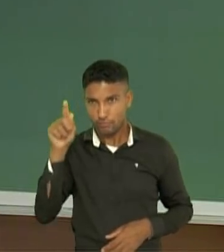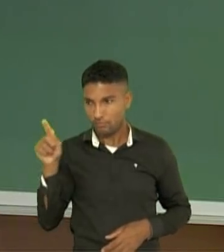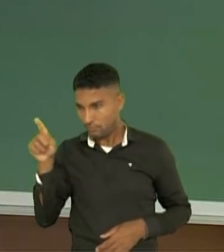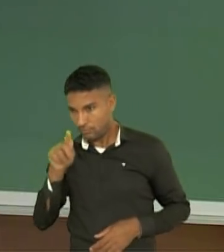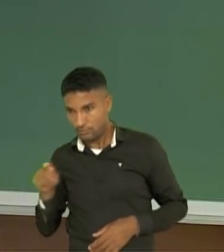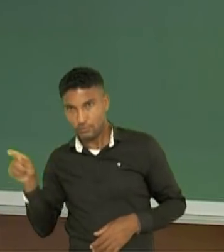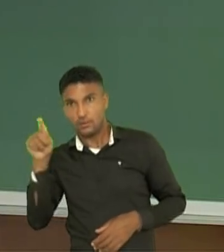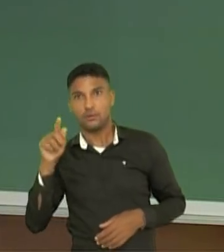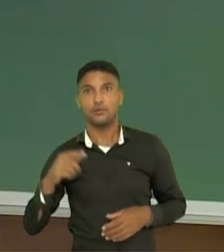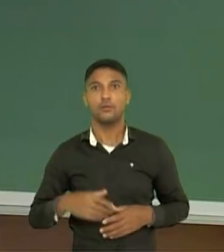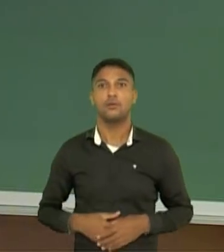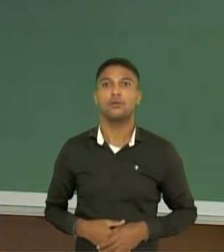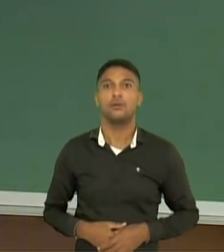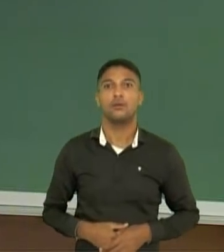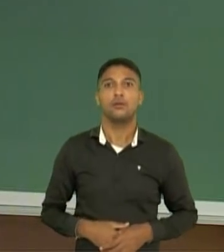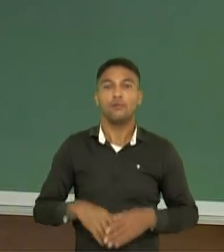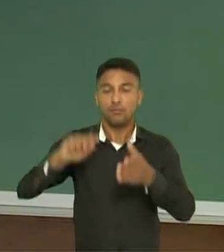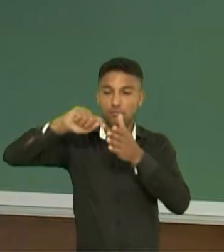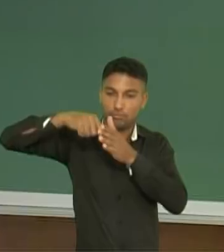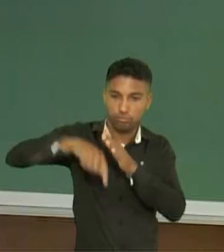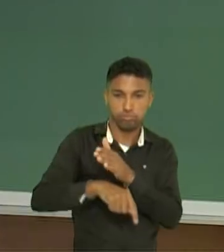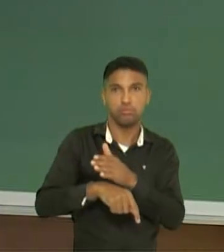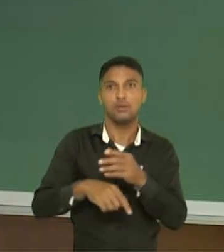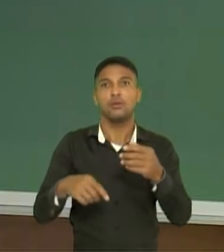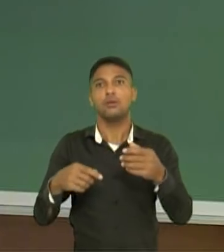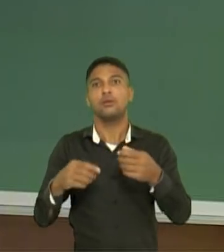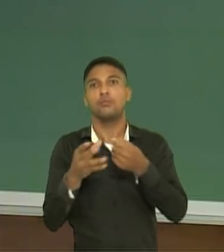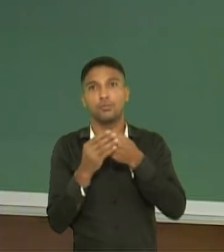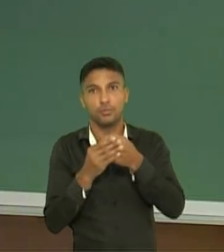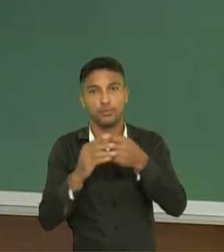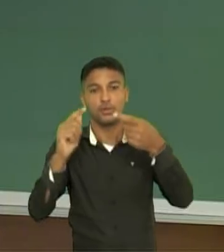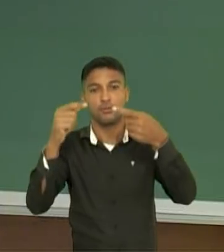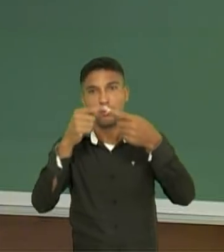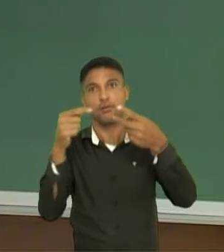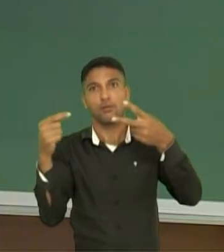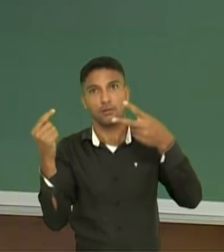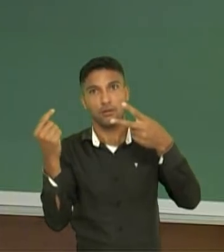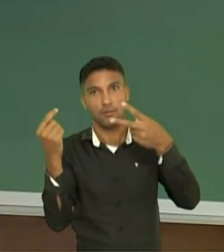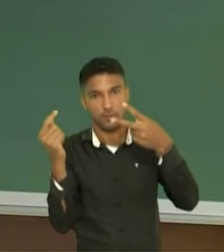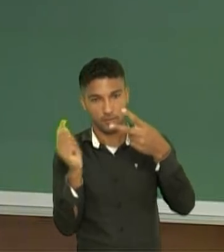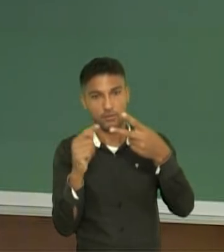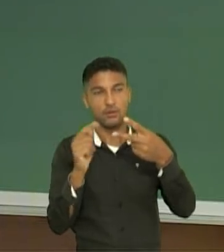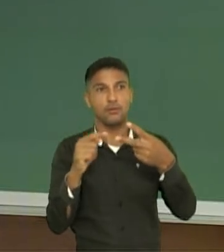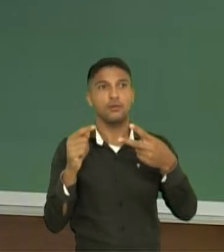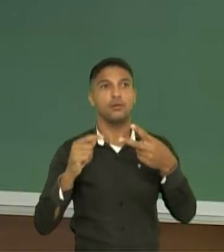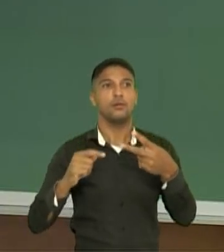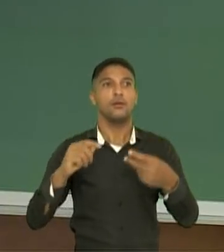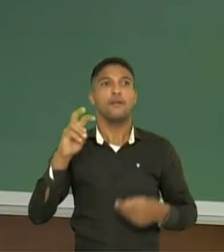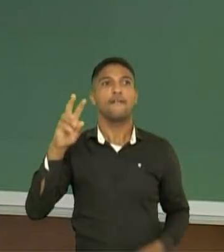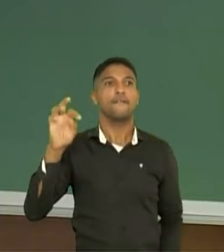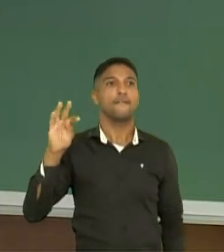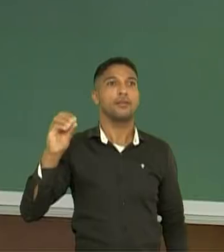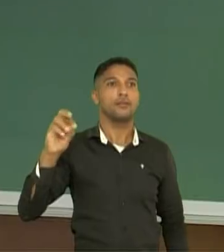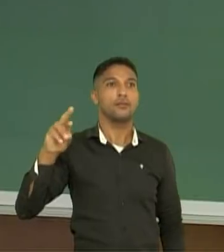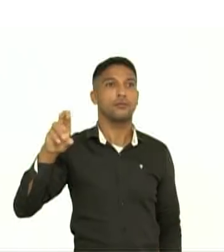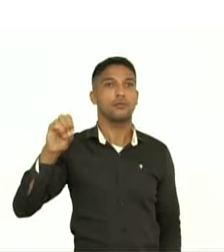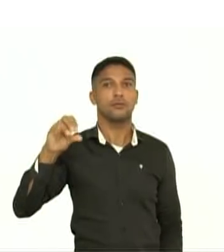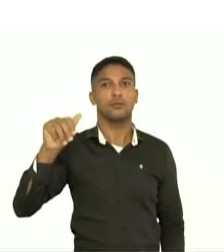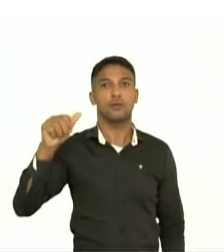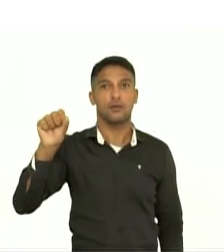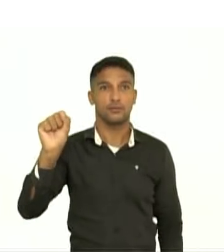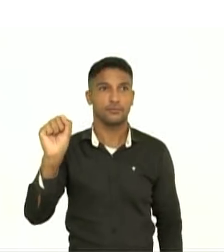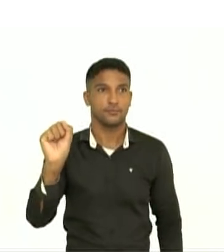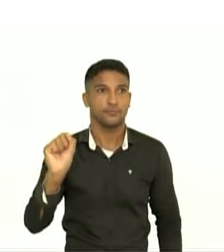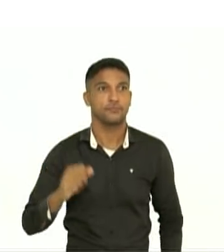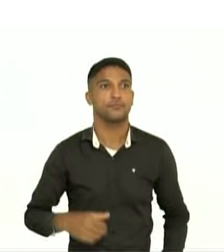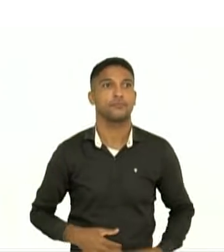esse conhecimento sobre grandezas físicas escalares do tipo vetoriais. Bem, vamos lá,